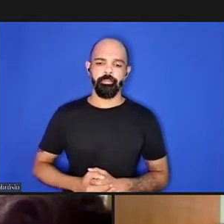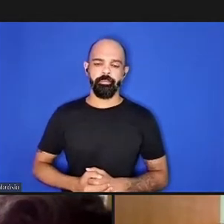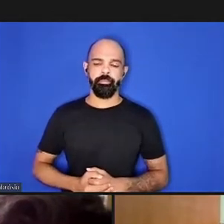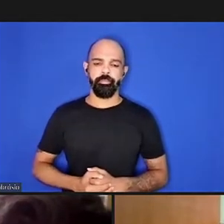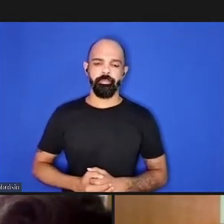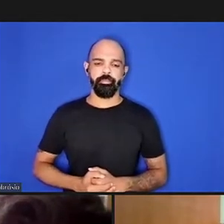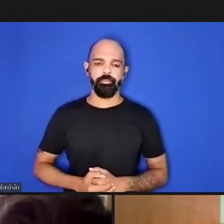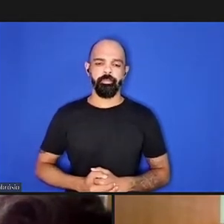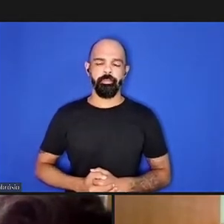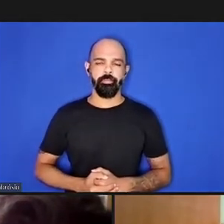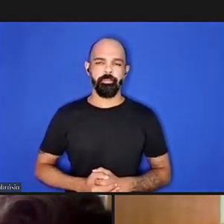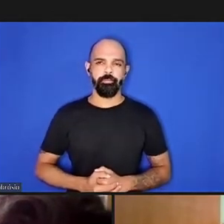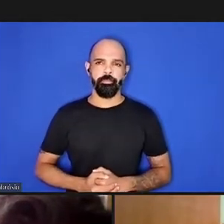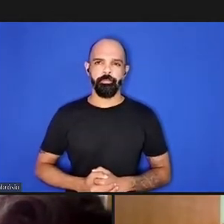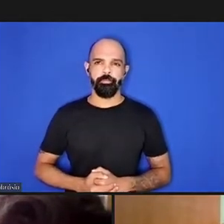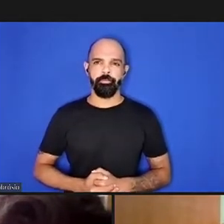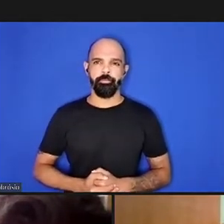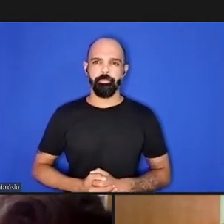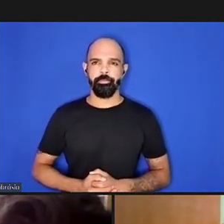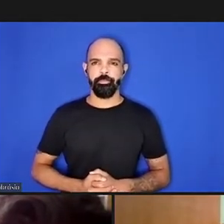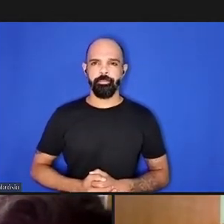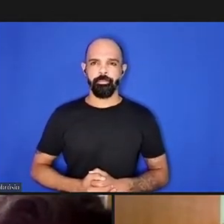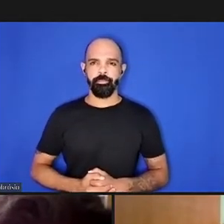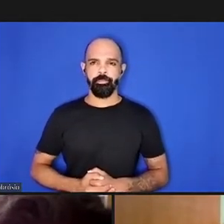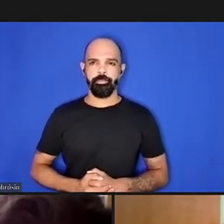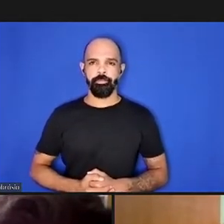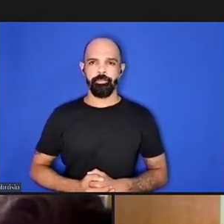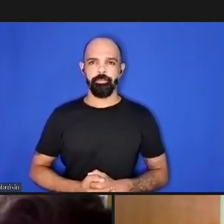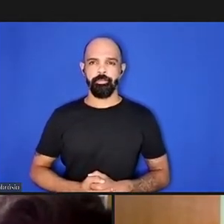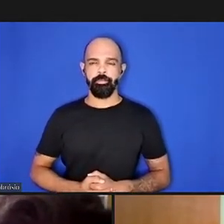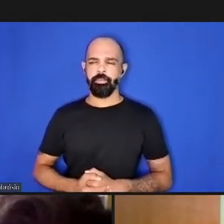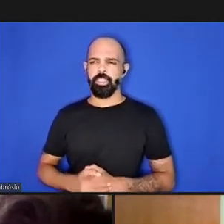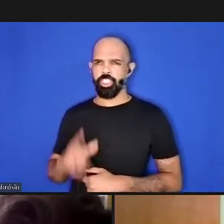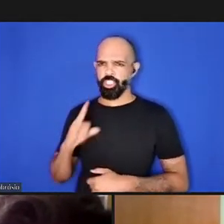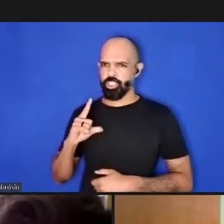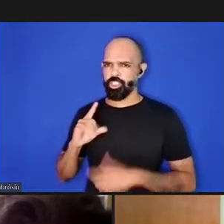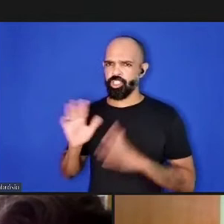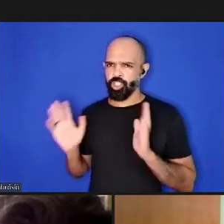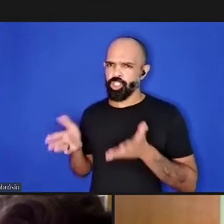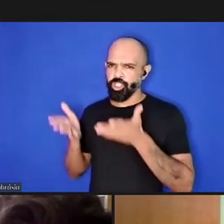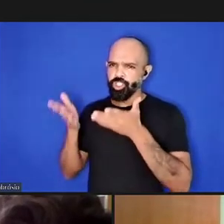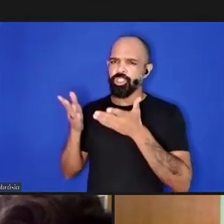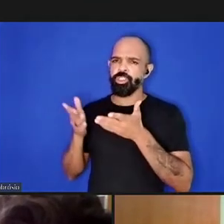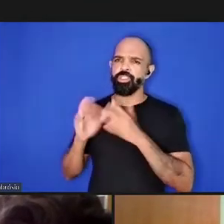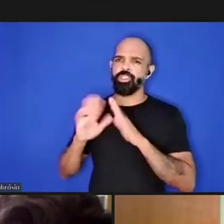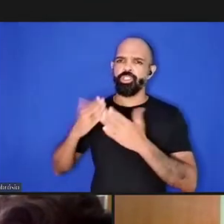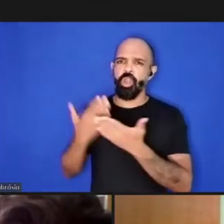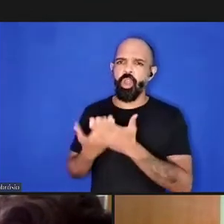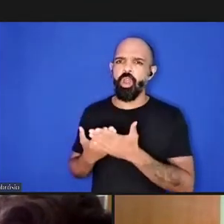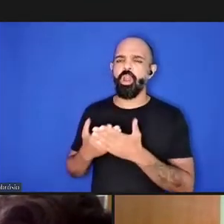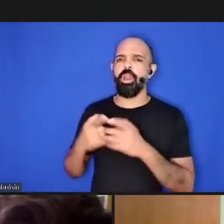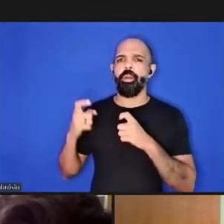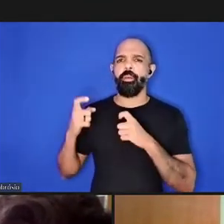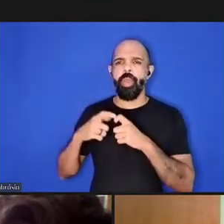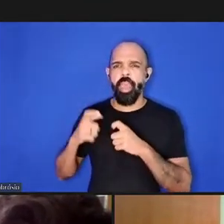Existem incentivos para escolas visitarem os campos médicos?